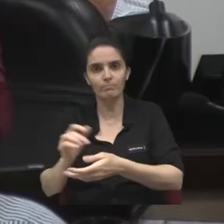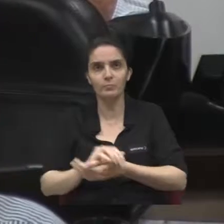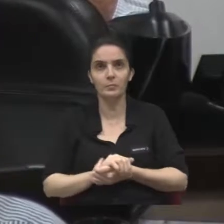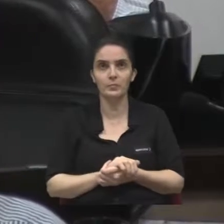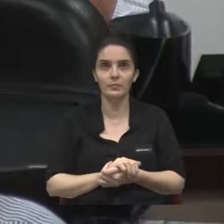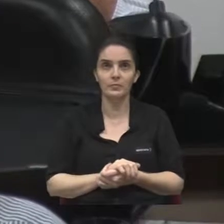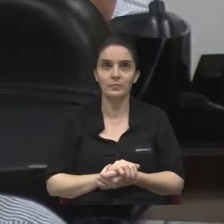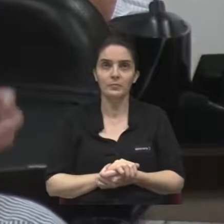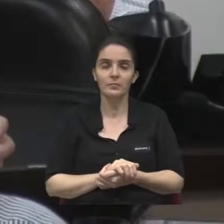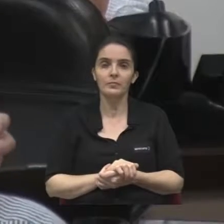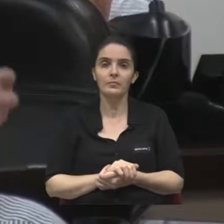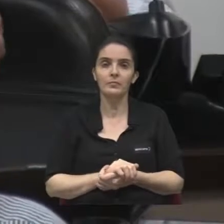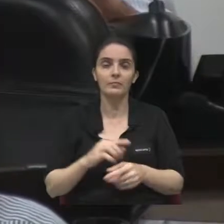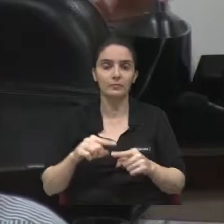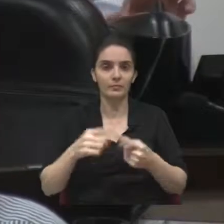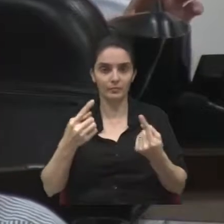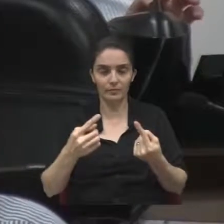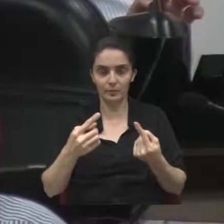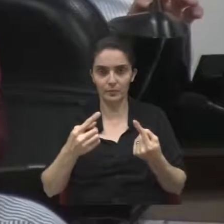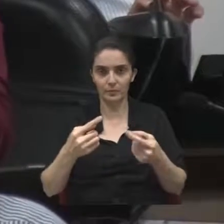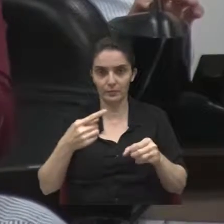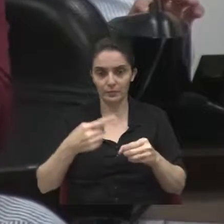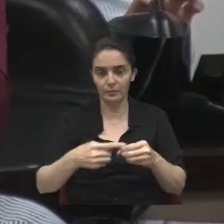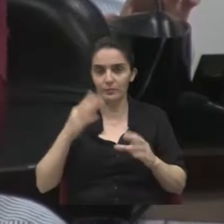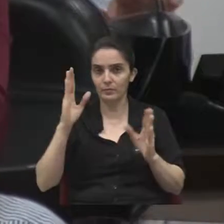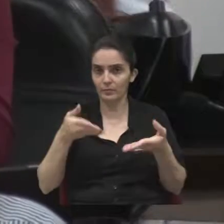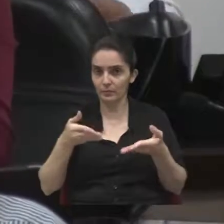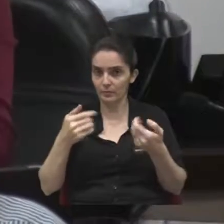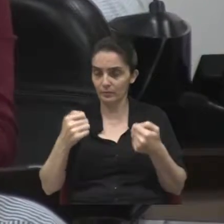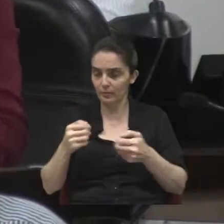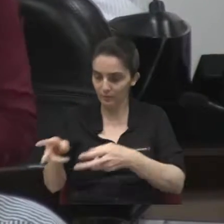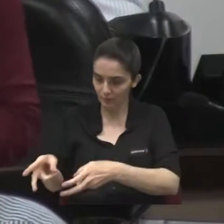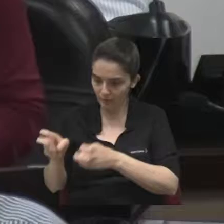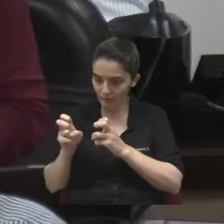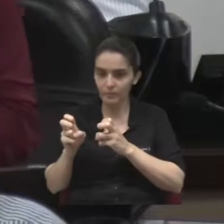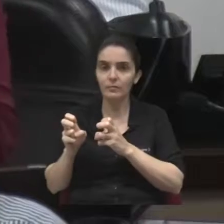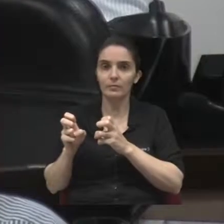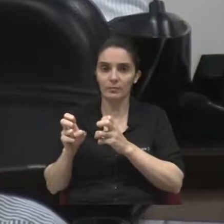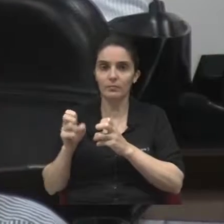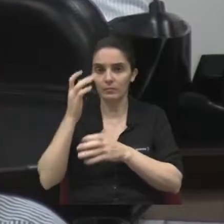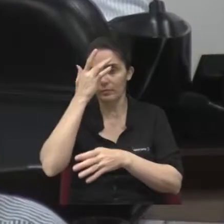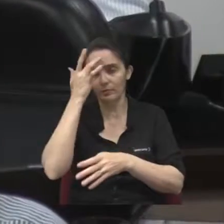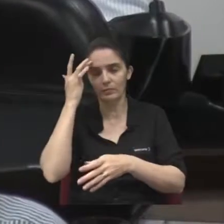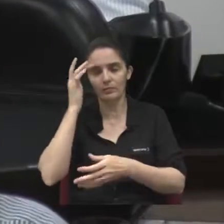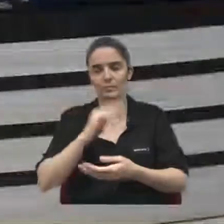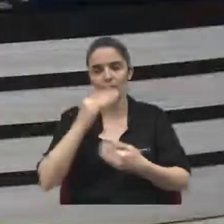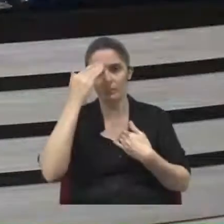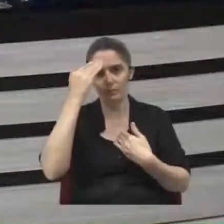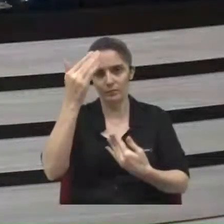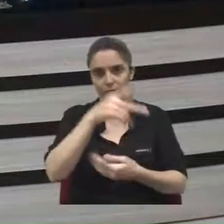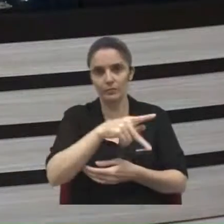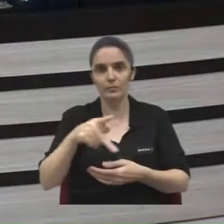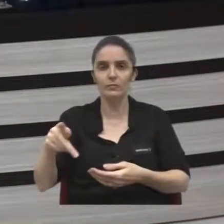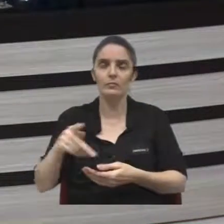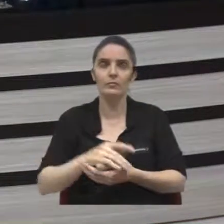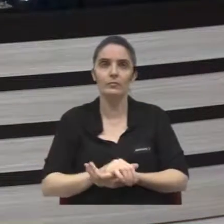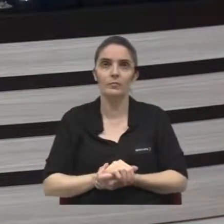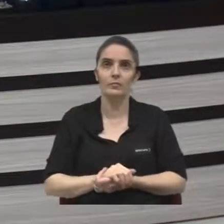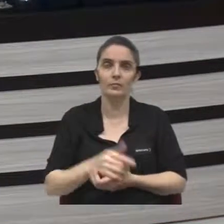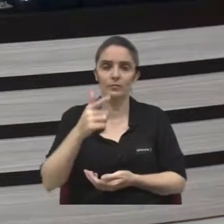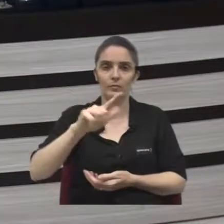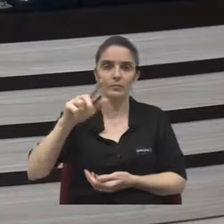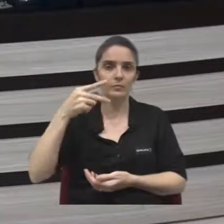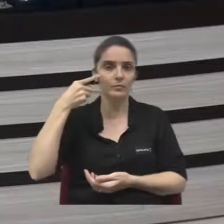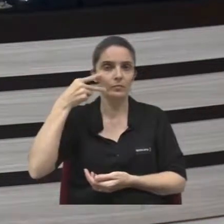mas que o município tem sim que ter olhos para as pessoas. Obrigado, presidente. Mais algum vereador? Desejo